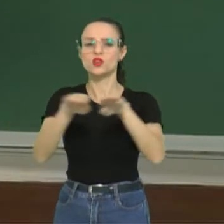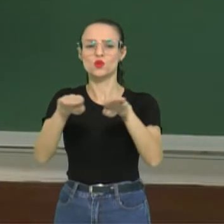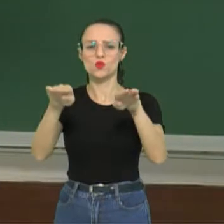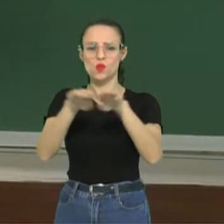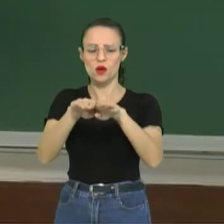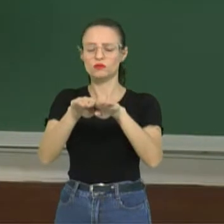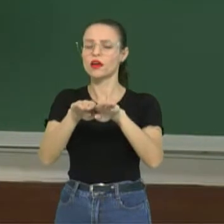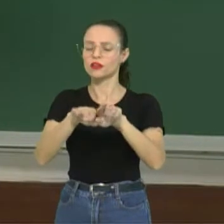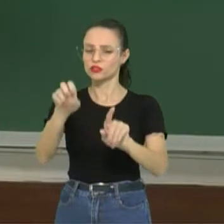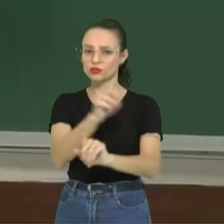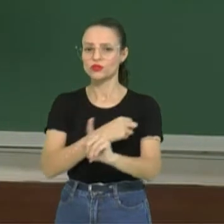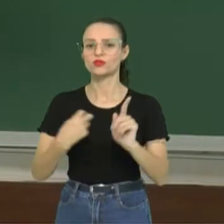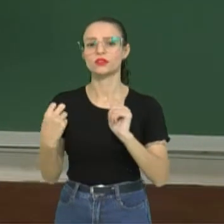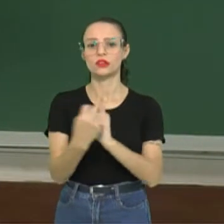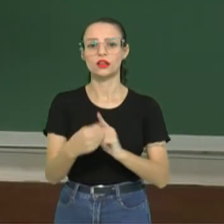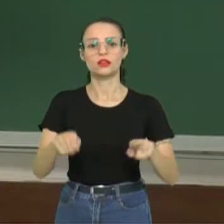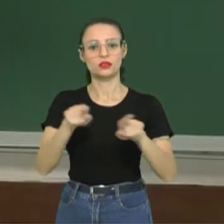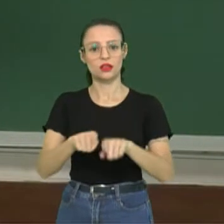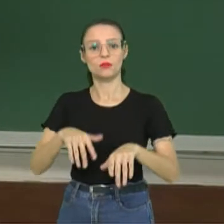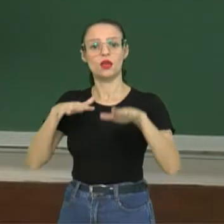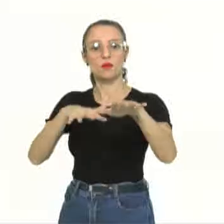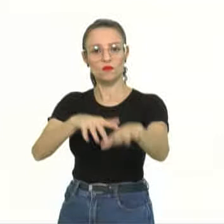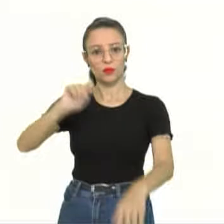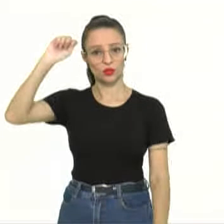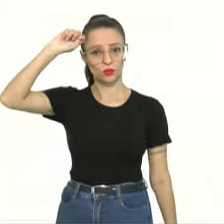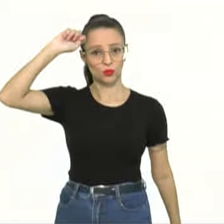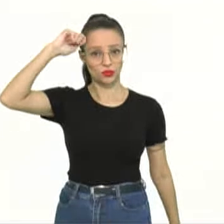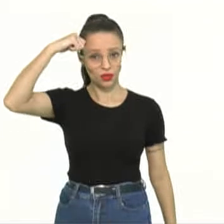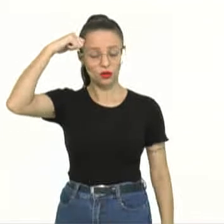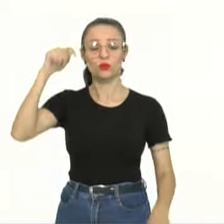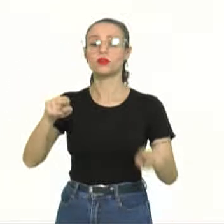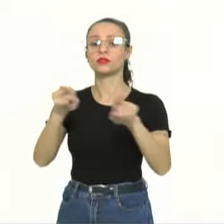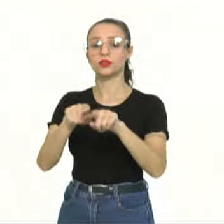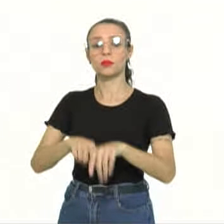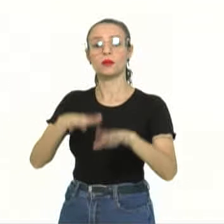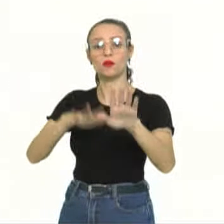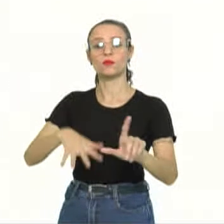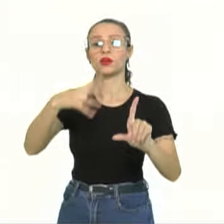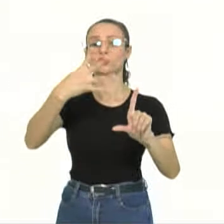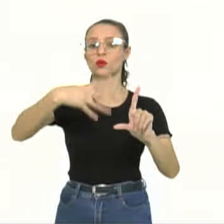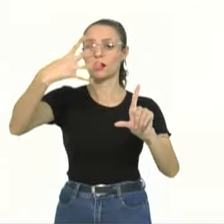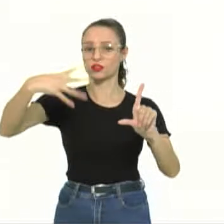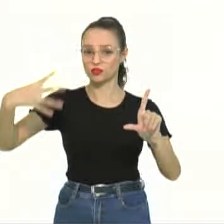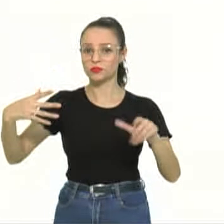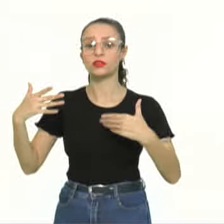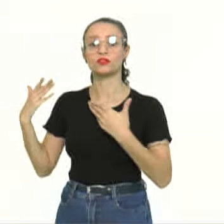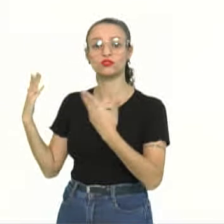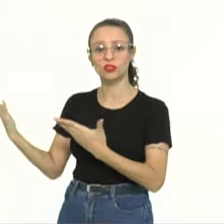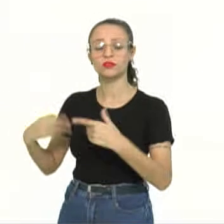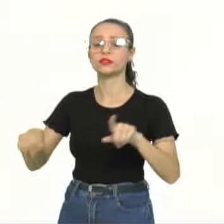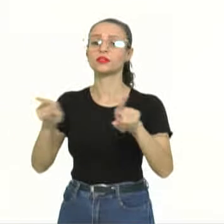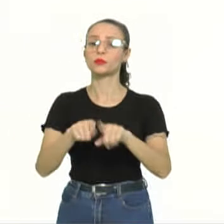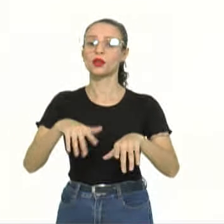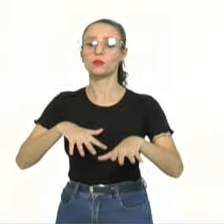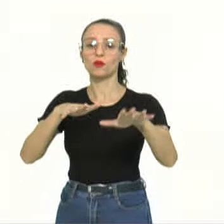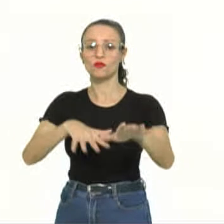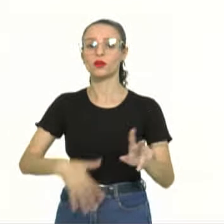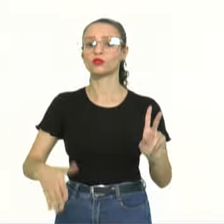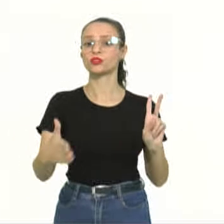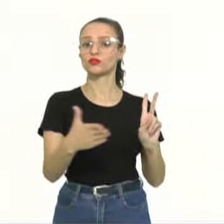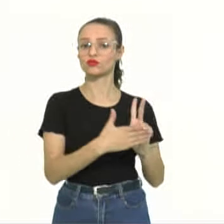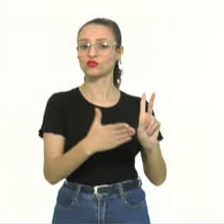na sociedade o movimento negro o movimento LGBT queria mais o movimento